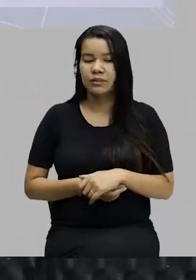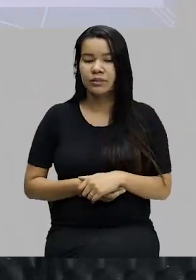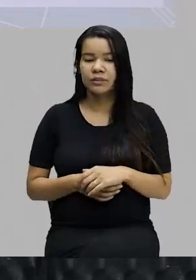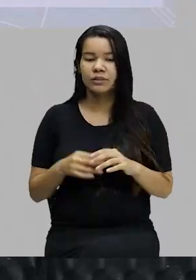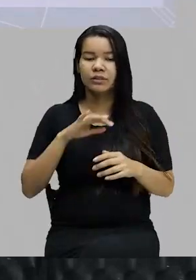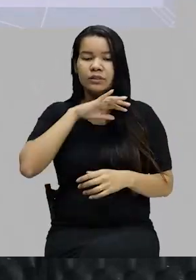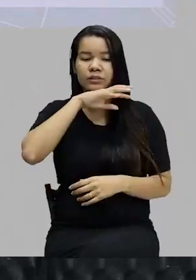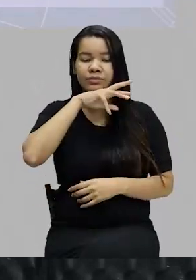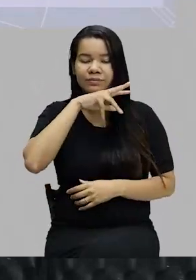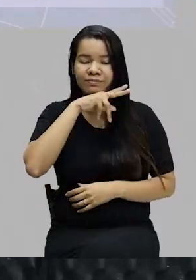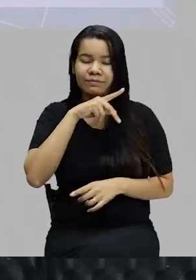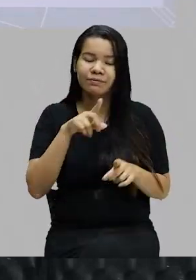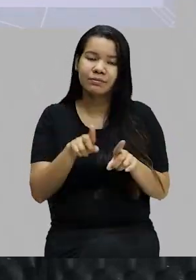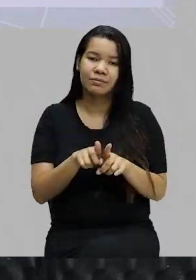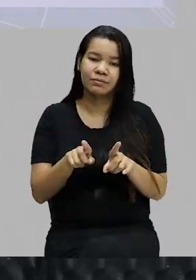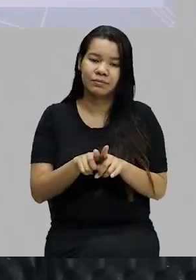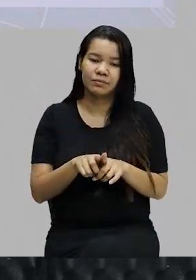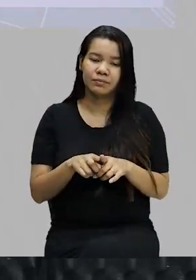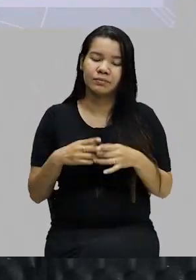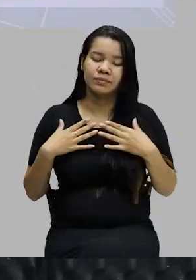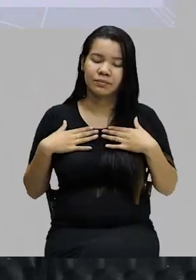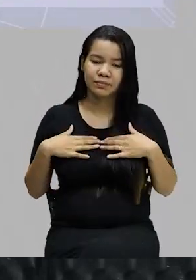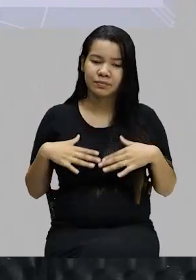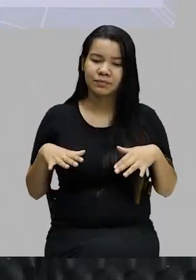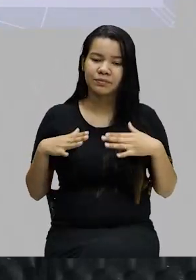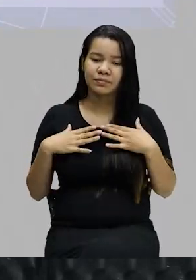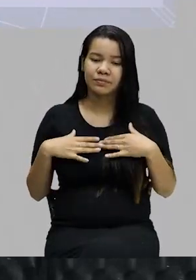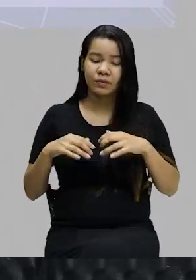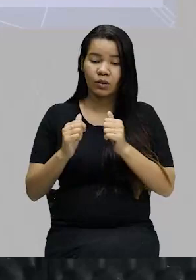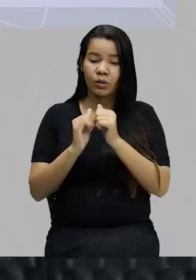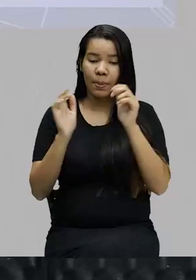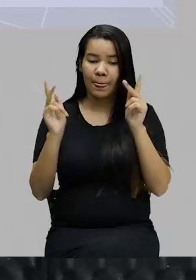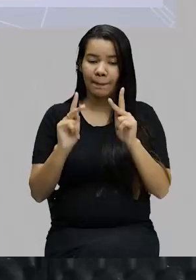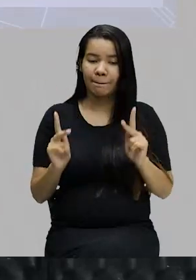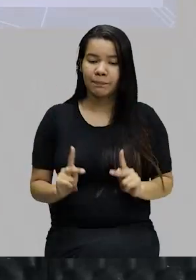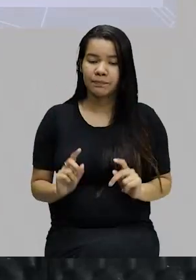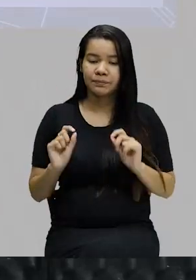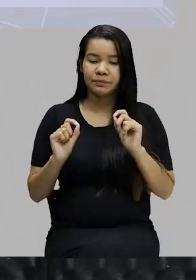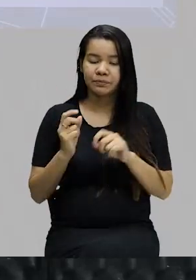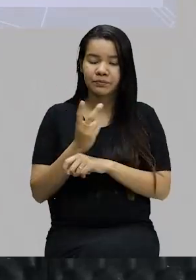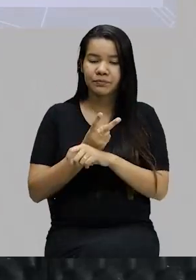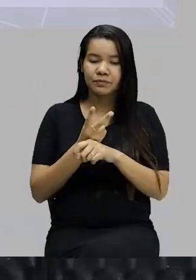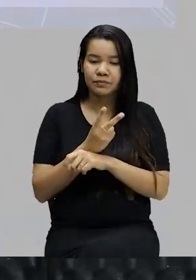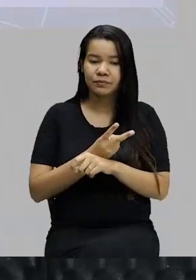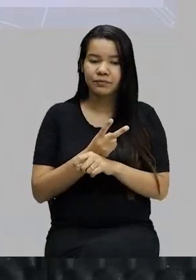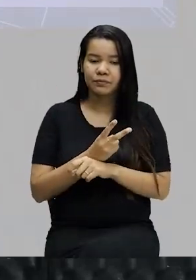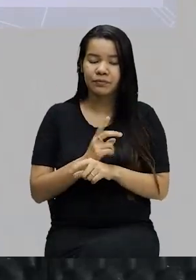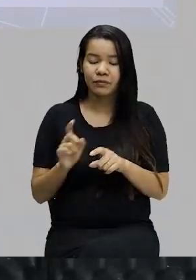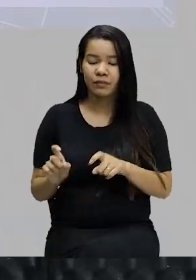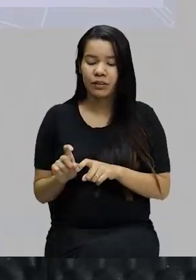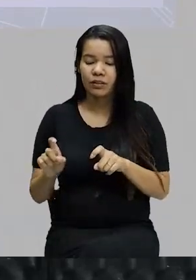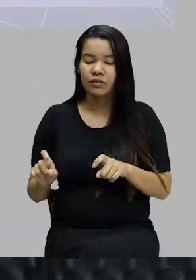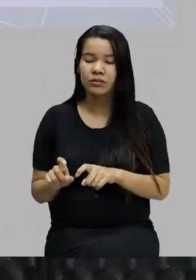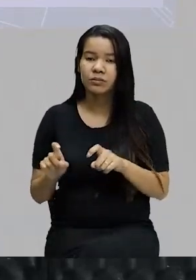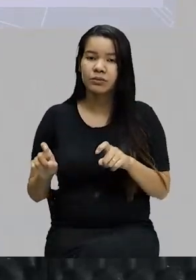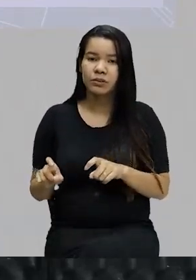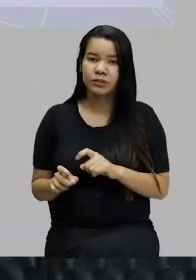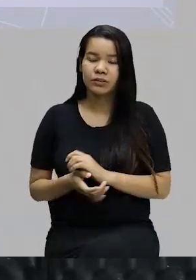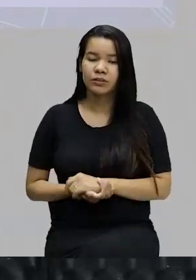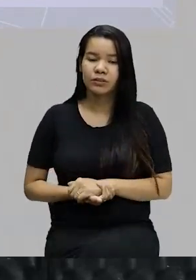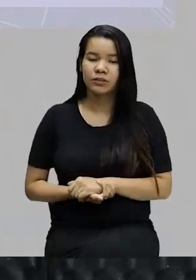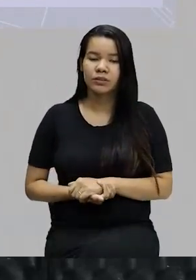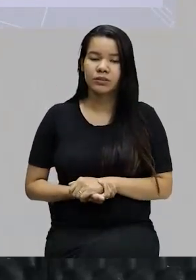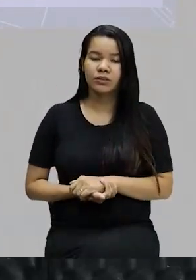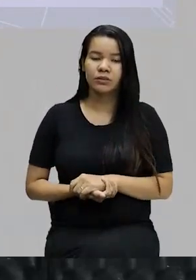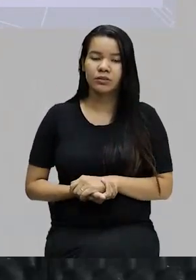num clima muito tranquilo, de muita paz, né? O que eles buscavam, essa questão do pastoralismo, de tudo